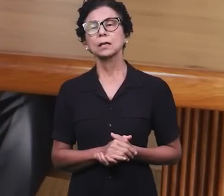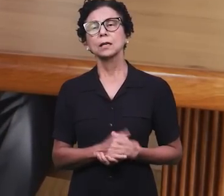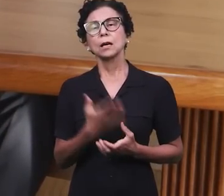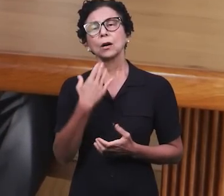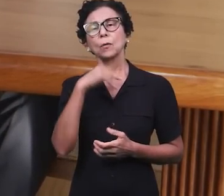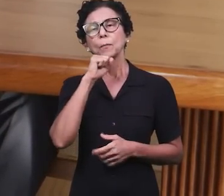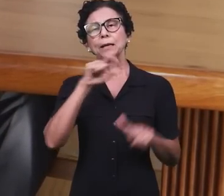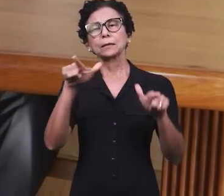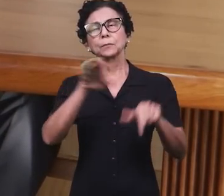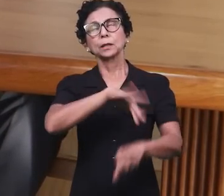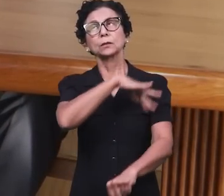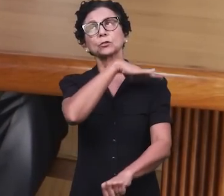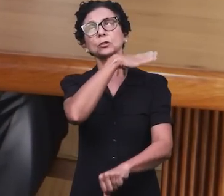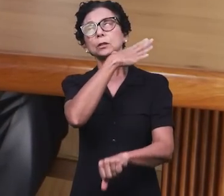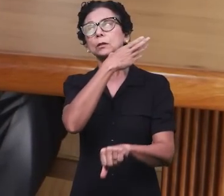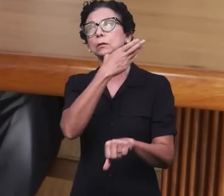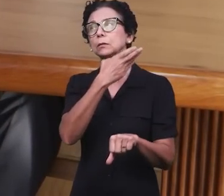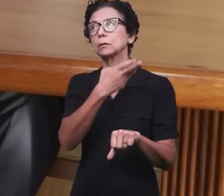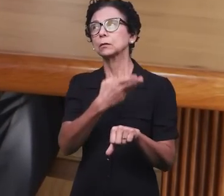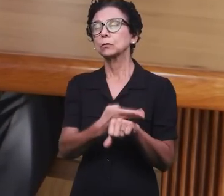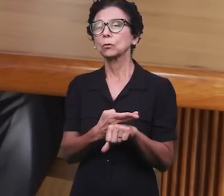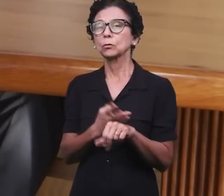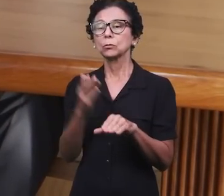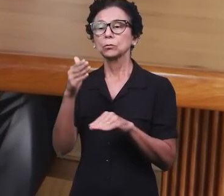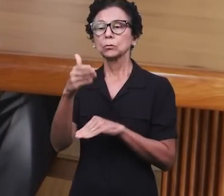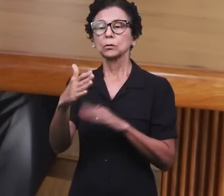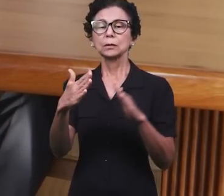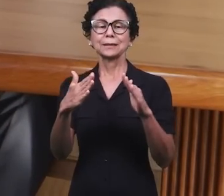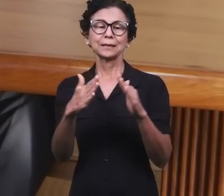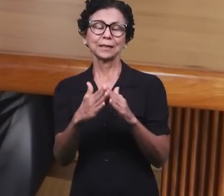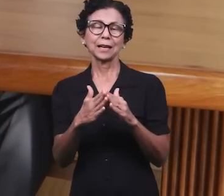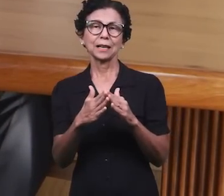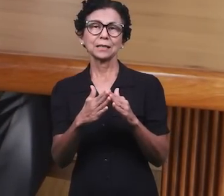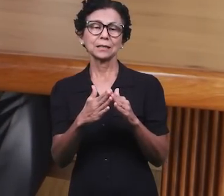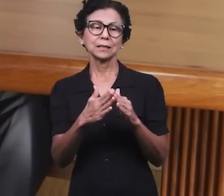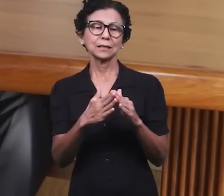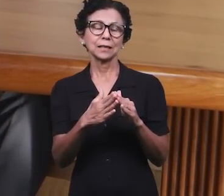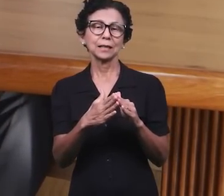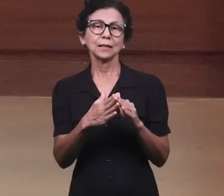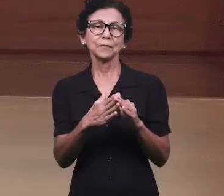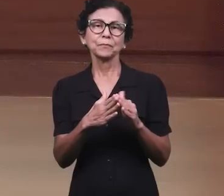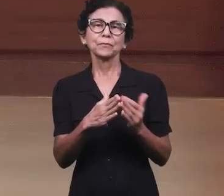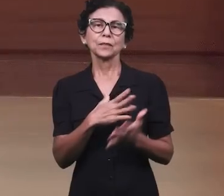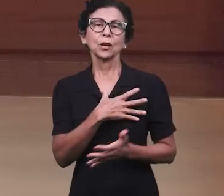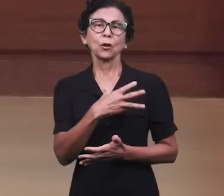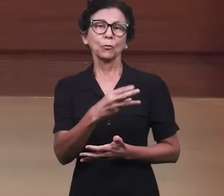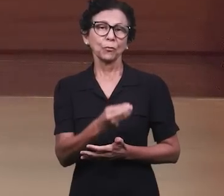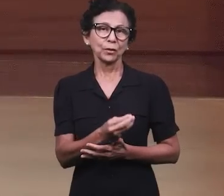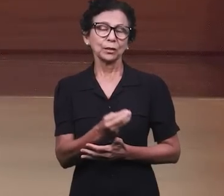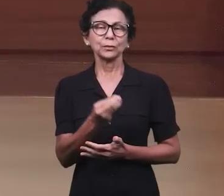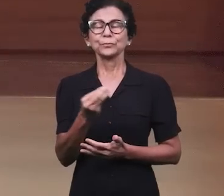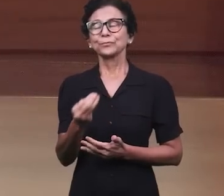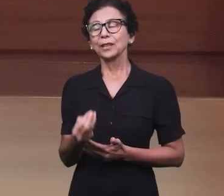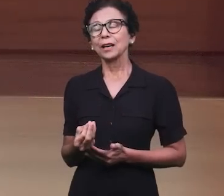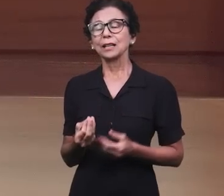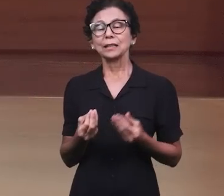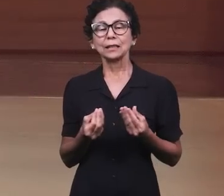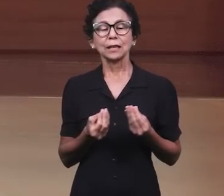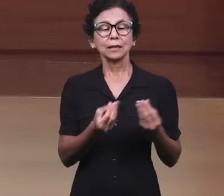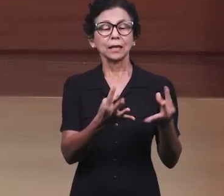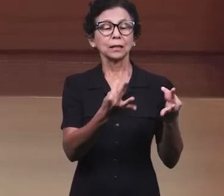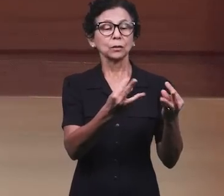chegar em casa, eu tenho que fazer toda a vontade dele, mas cuidado com isso, hein? Tá certo? Amém. Nós estamos então